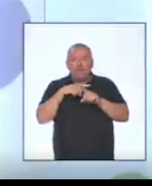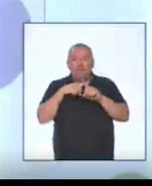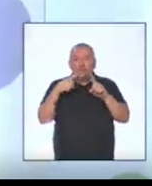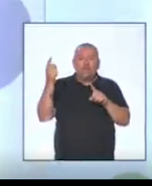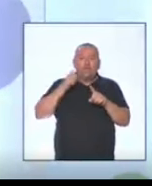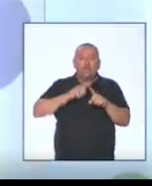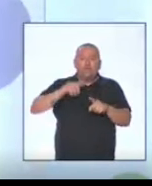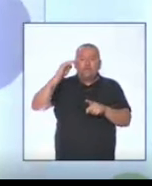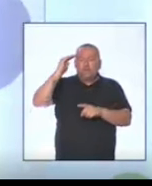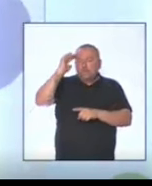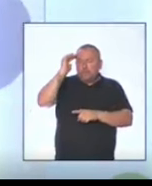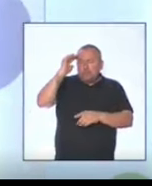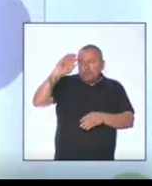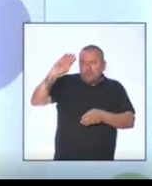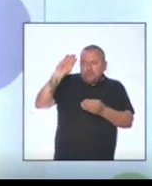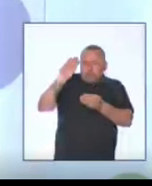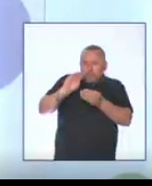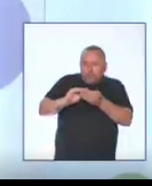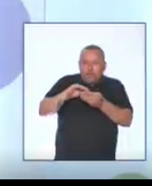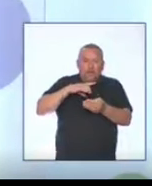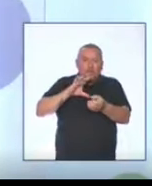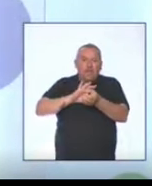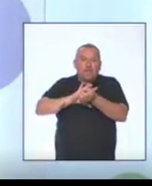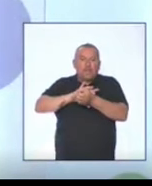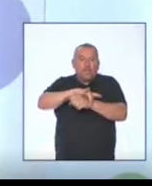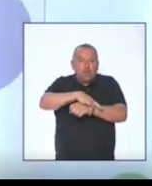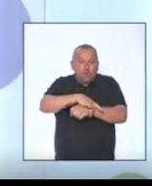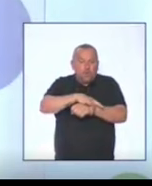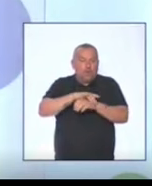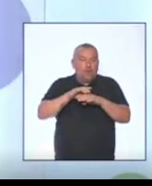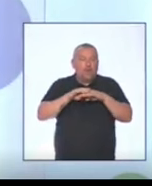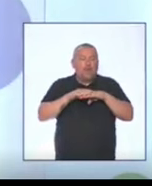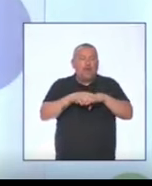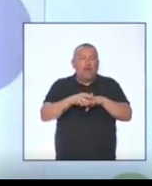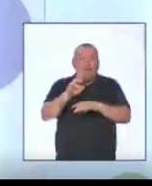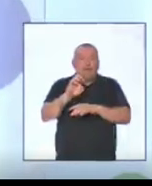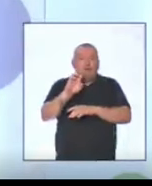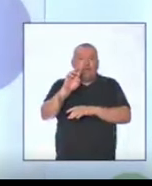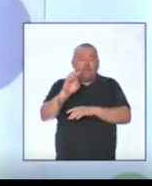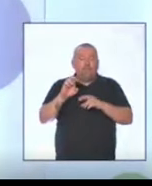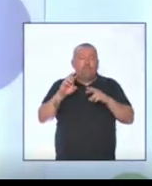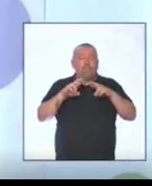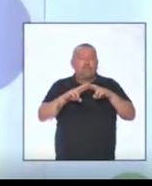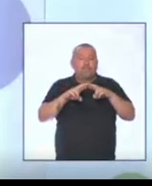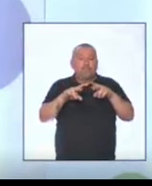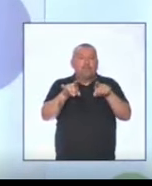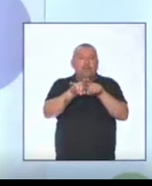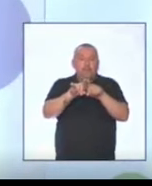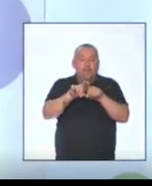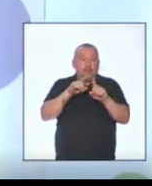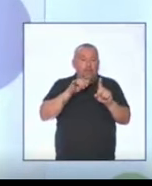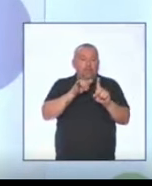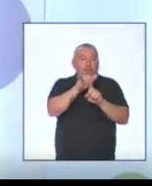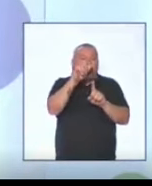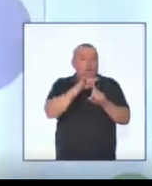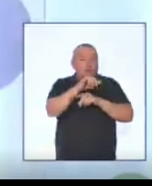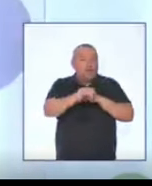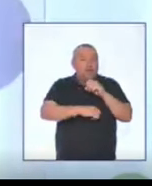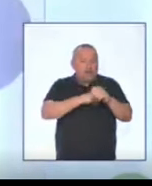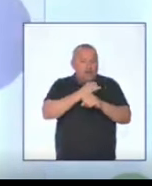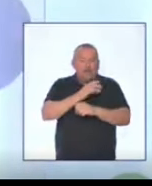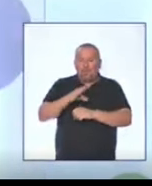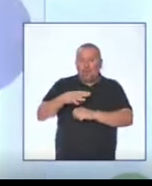entender que é essencial mantermos seguro diante dessa rede. Professor, é o bullying pela internet. Muita gente então